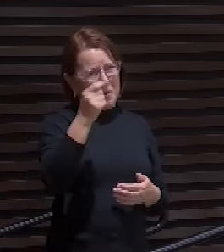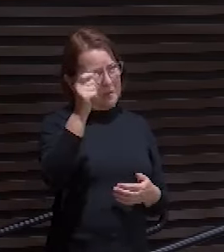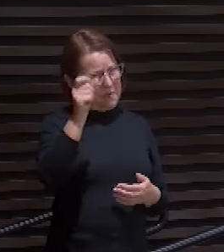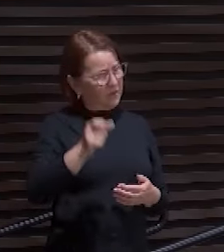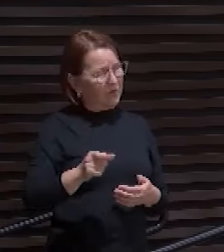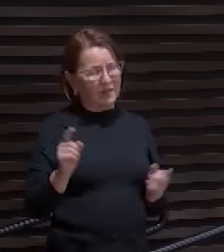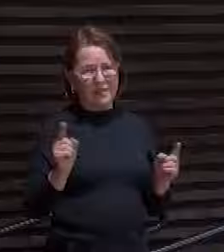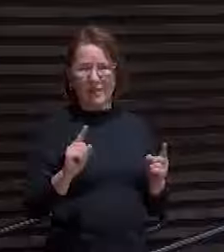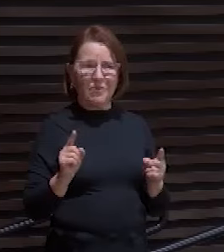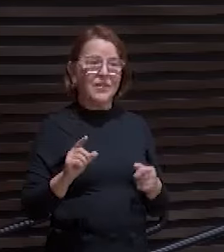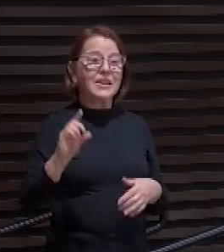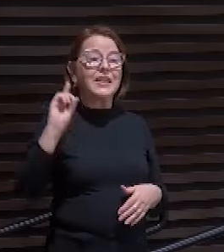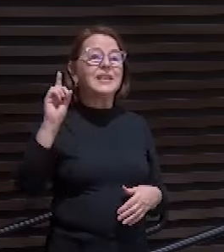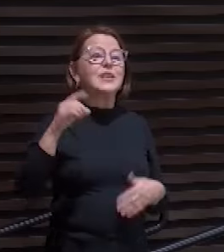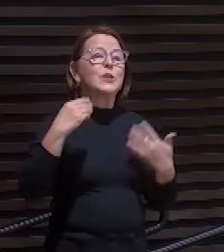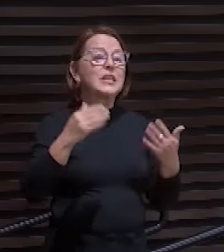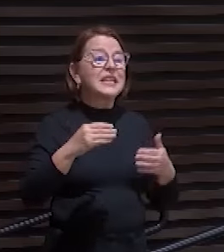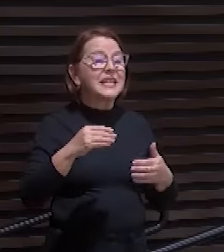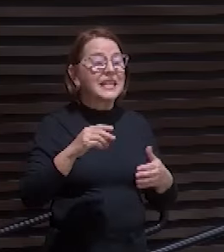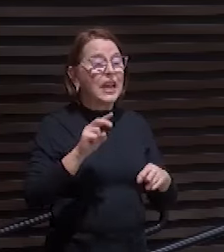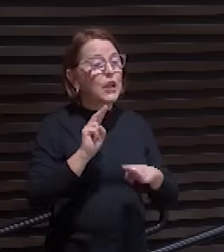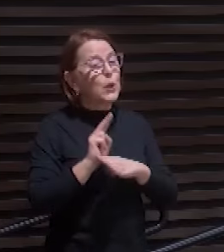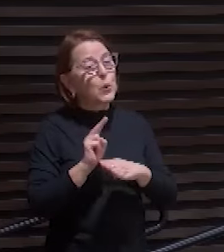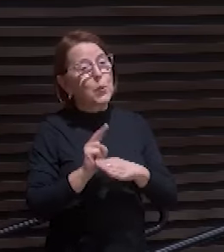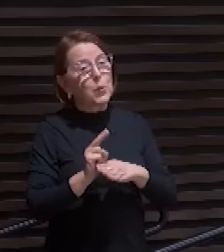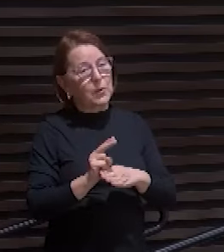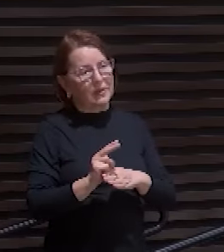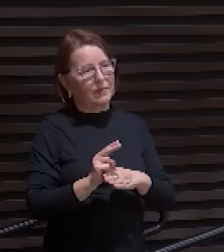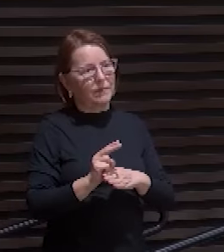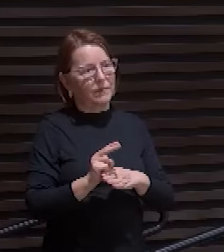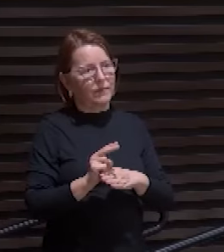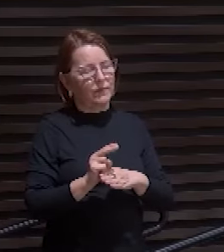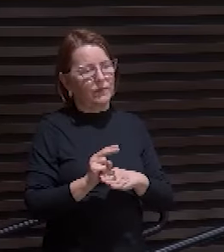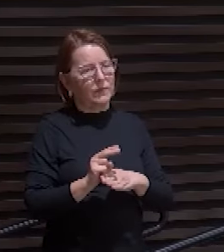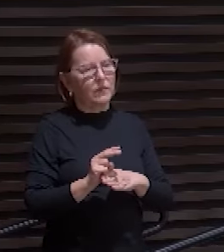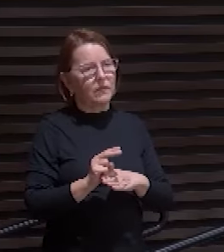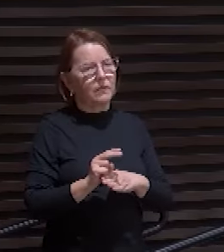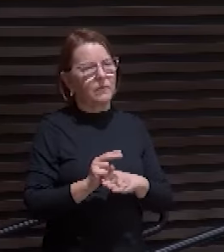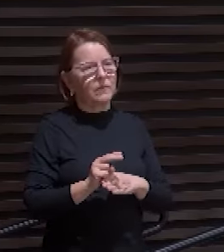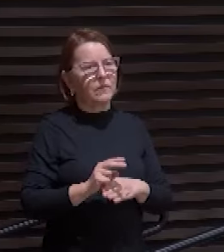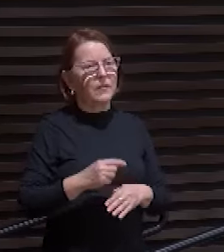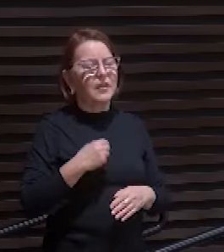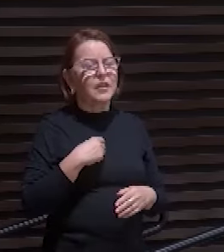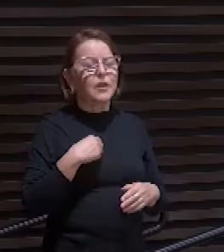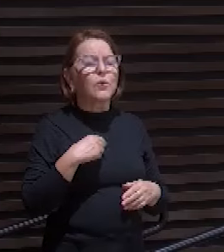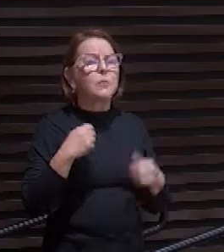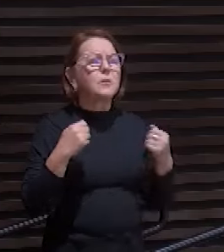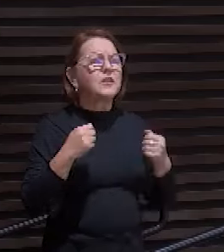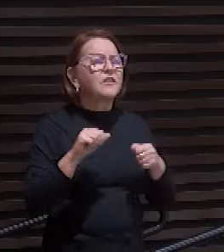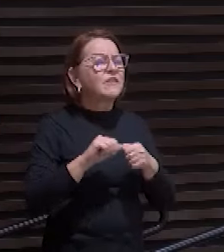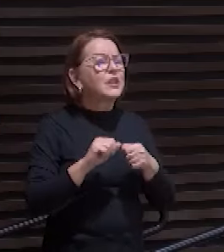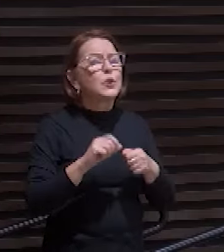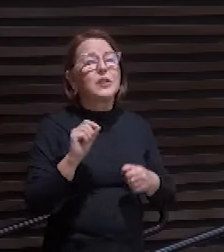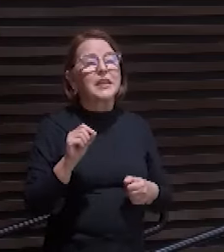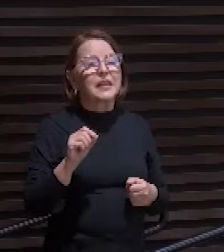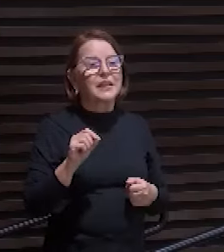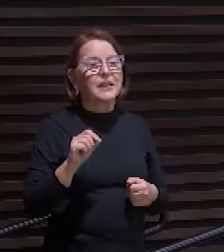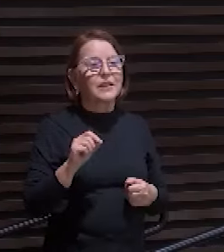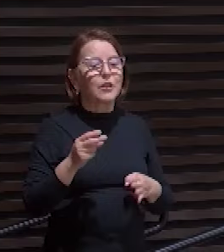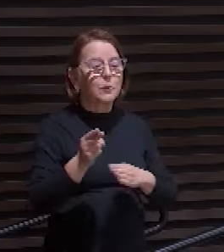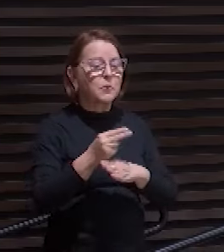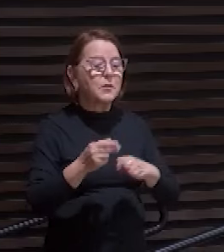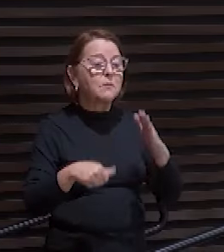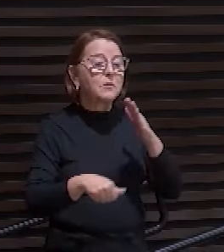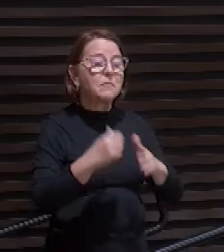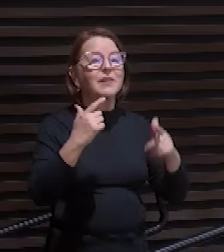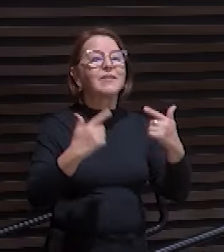Ele dá, ele cuida. E o que eu faço? Faz o que ele está falando aqui na palavra dele. Busque em primeiro lugar o